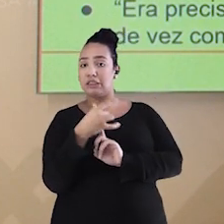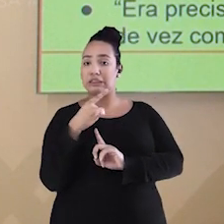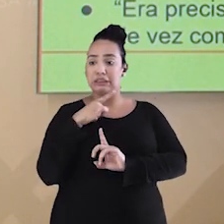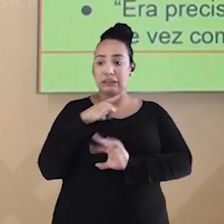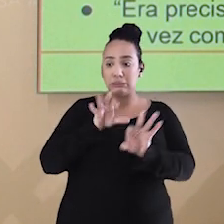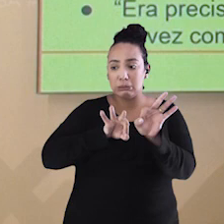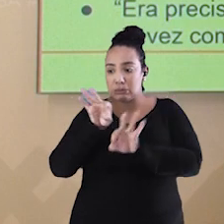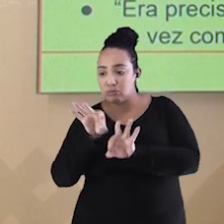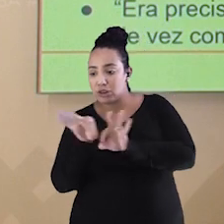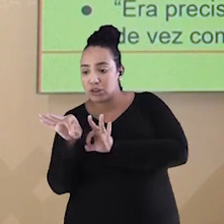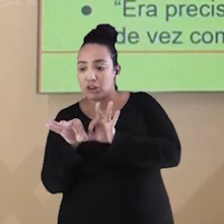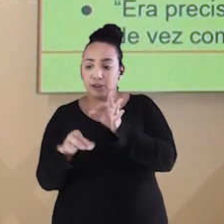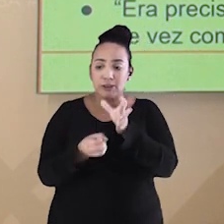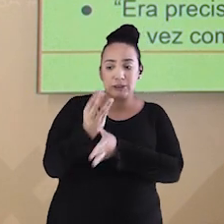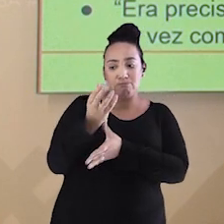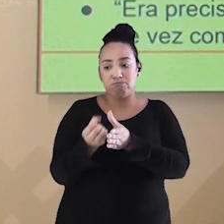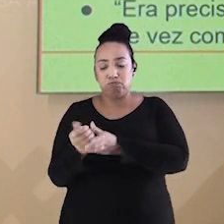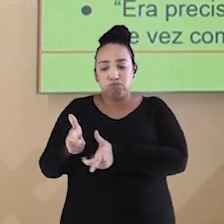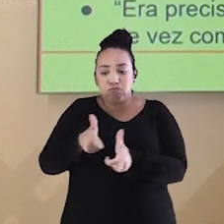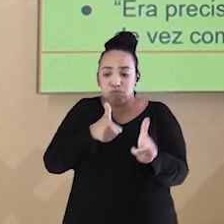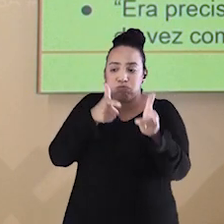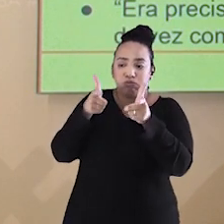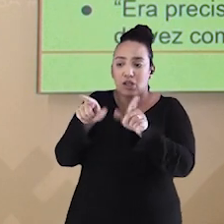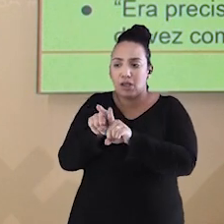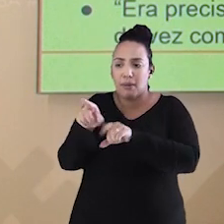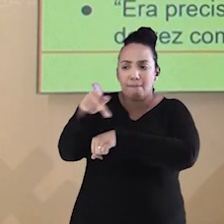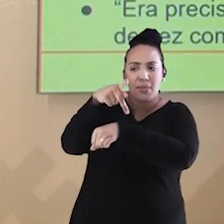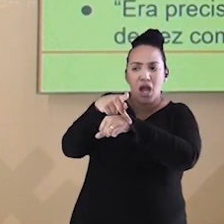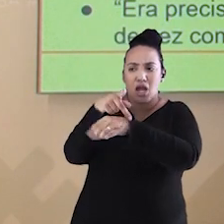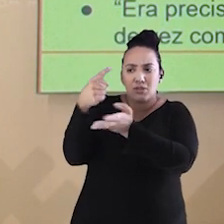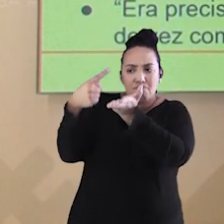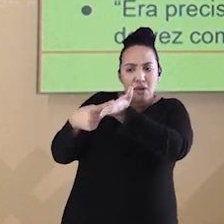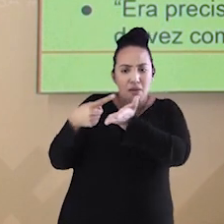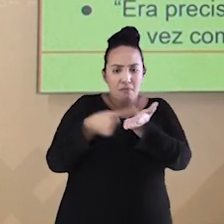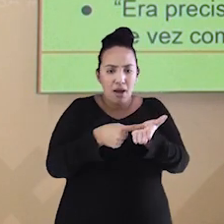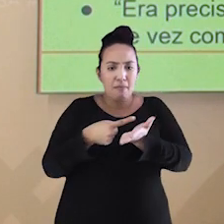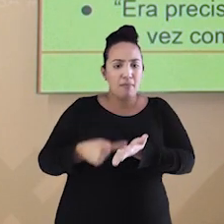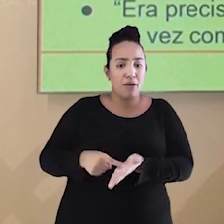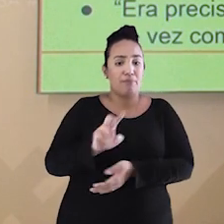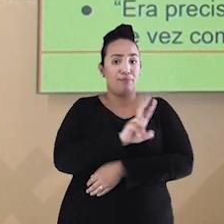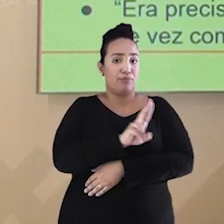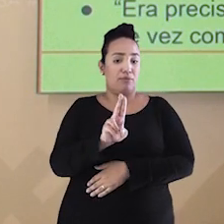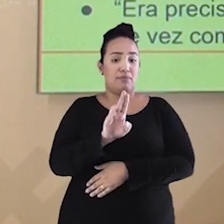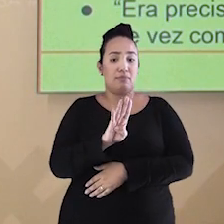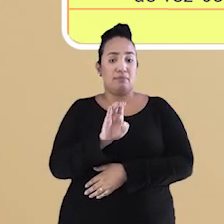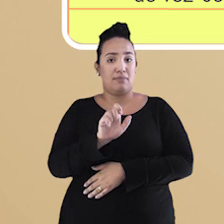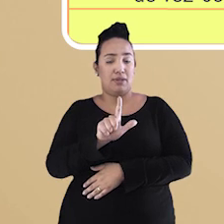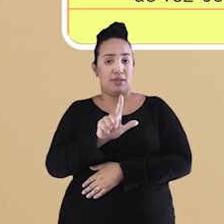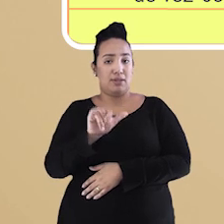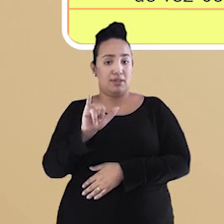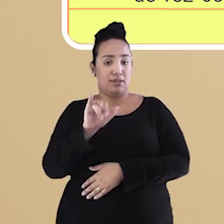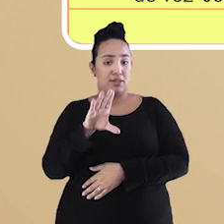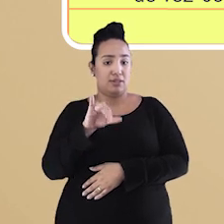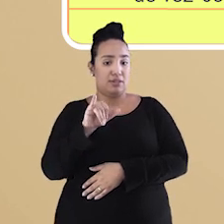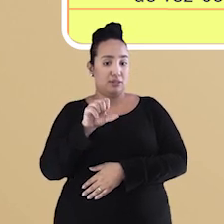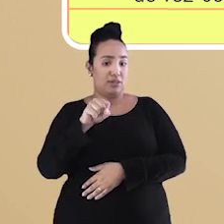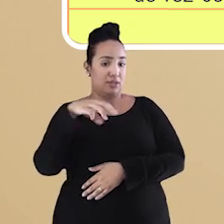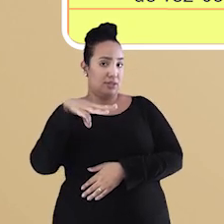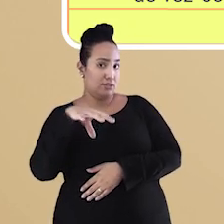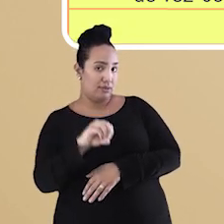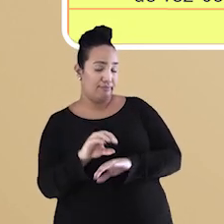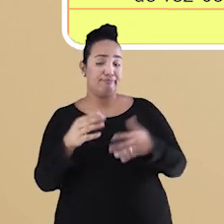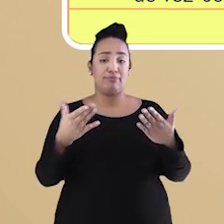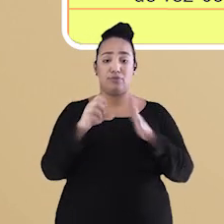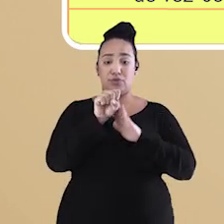uma corrida por armamentos e alianças secretas, que será conhecida como belicismo. Afinal, o século